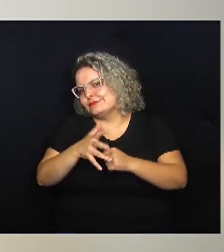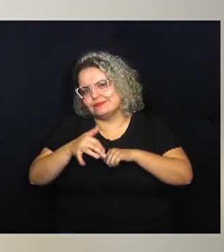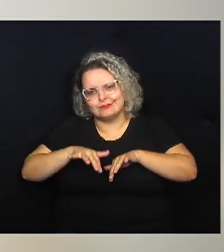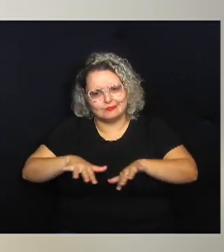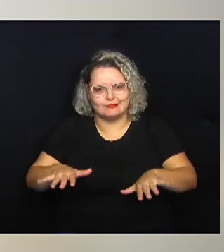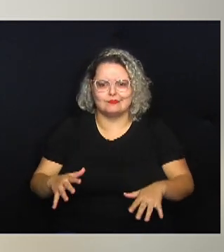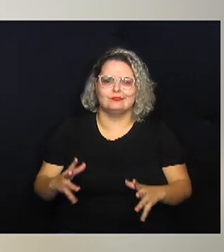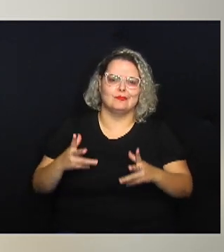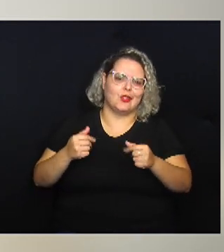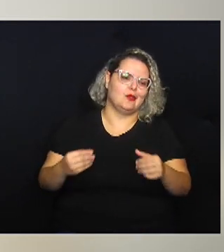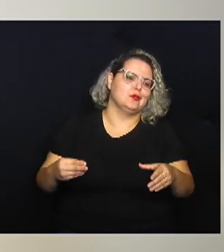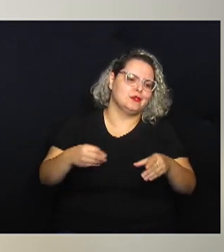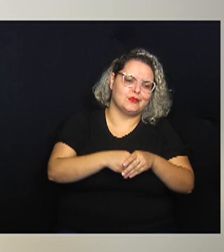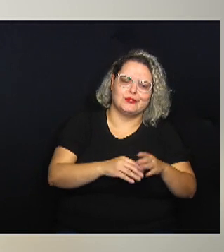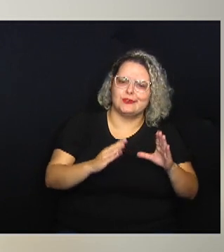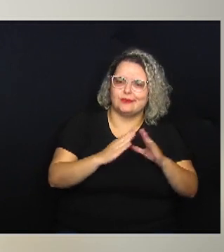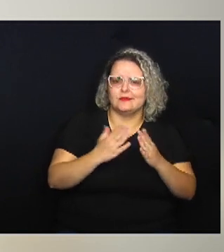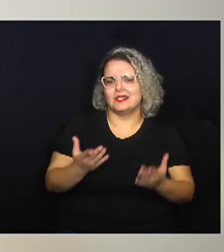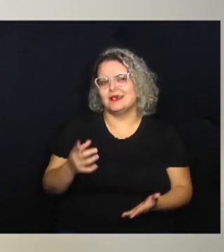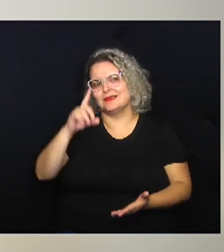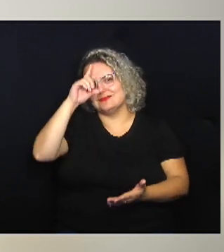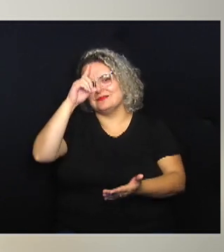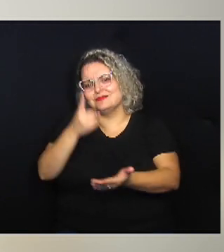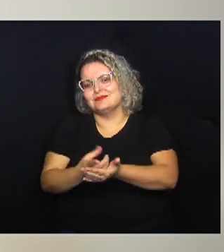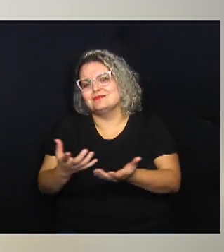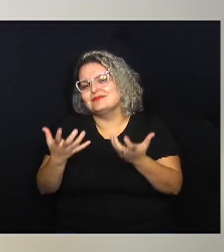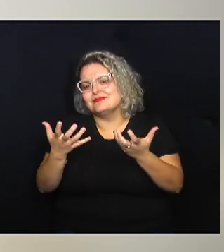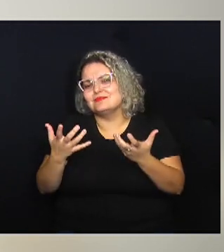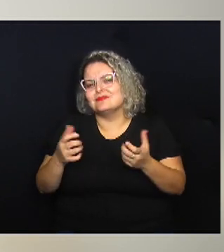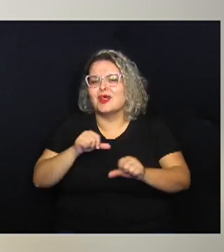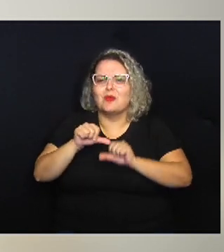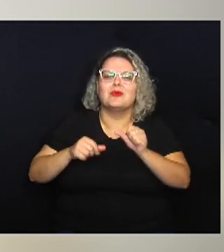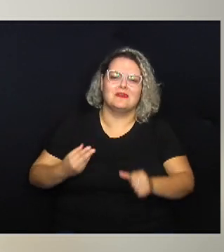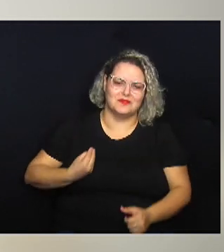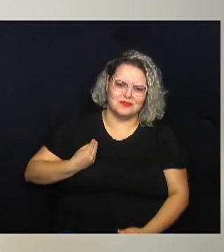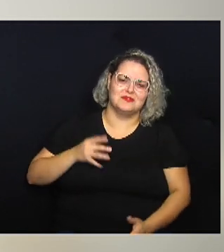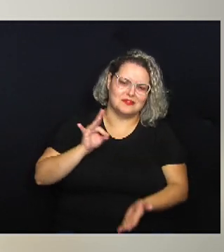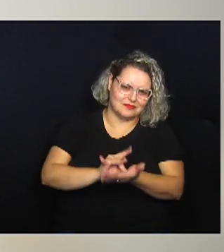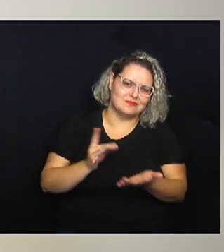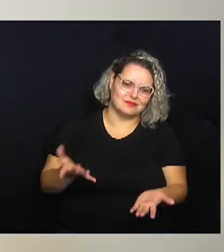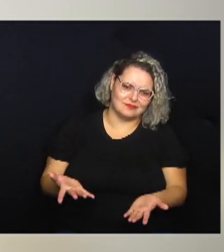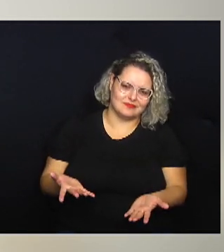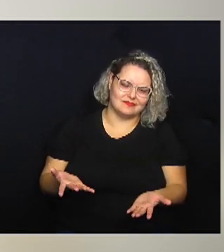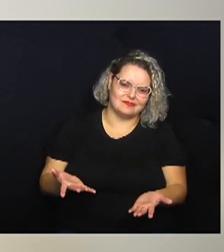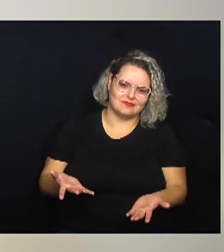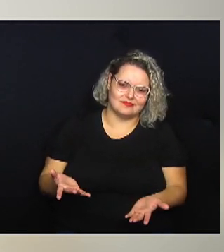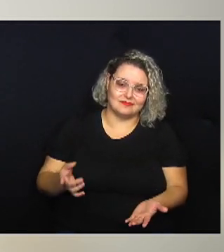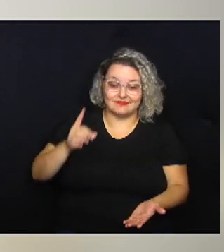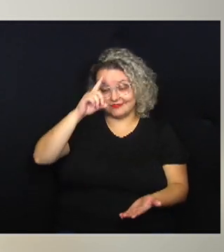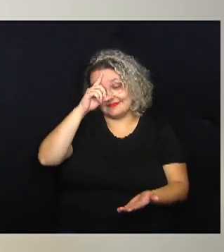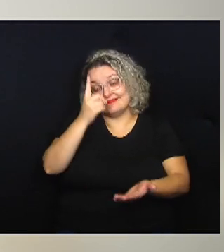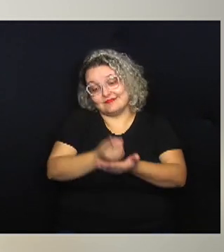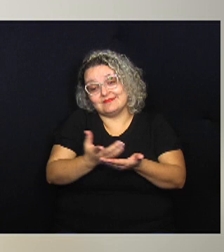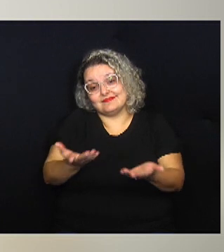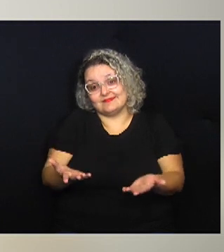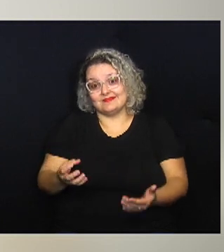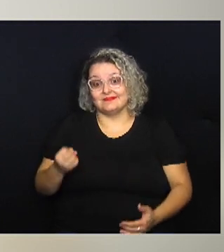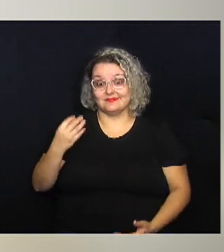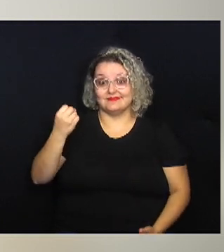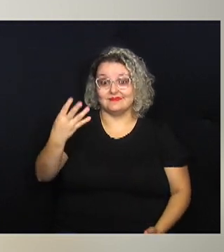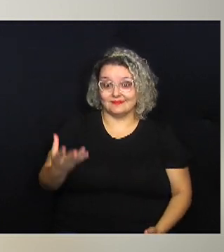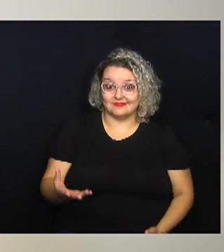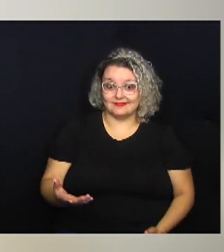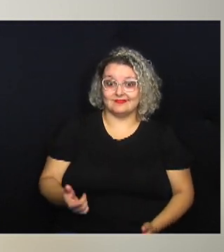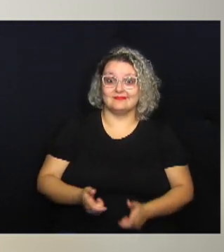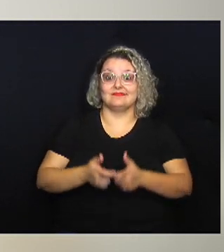preso em casa tal e daí eu defini que eu queria Precisava mudar de vida mesmo e aí eu defini essa viagem assim essa Grande